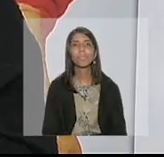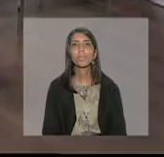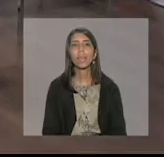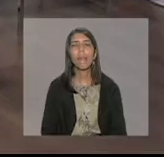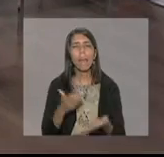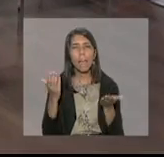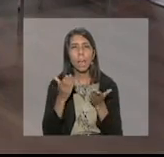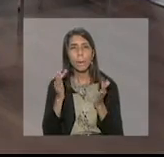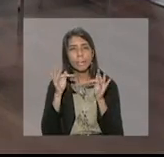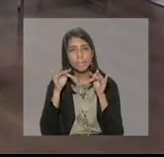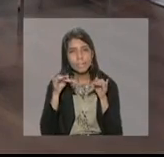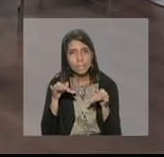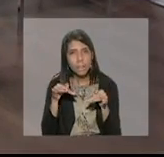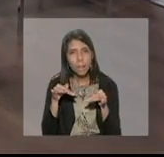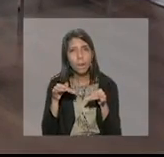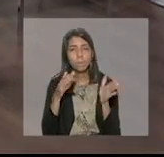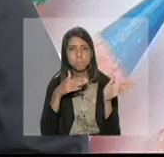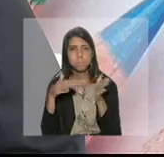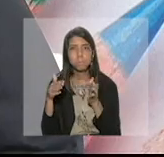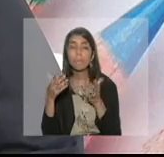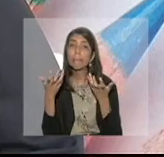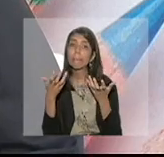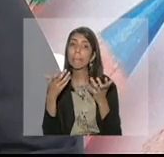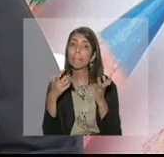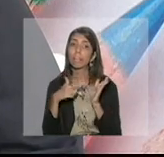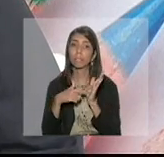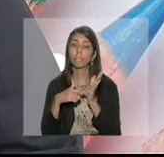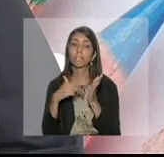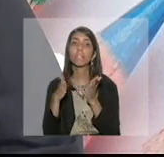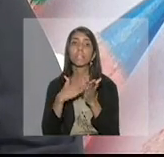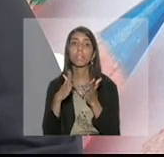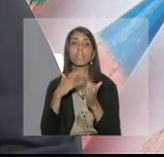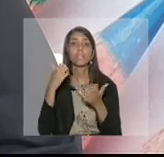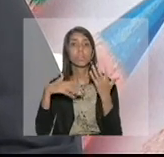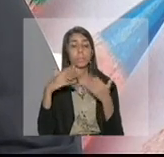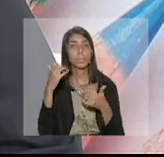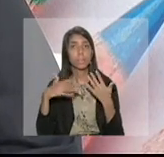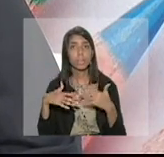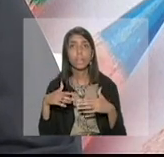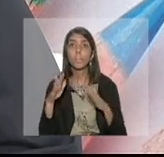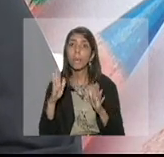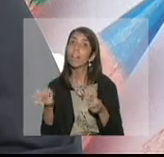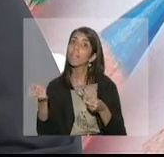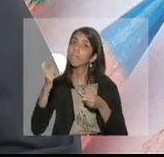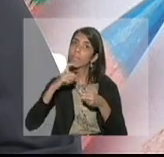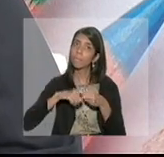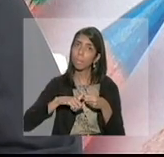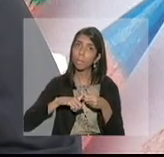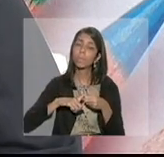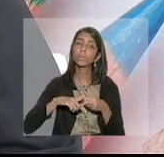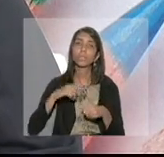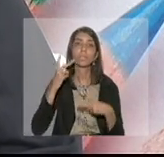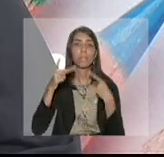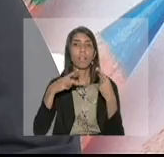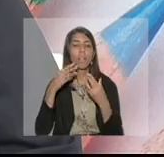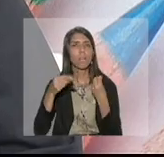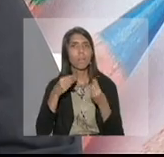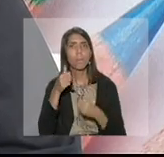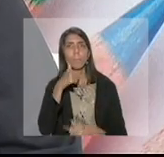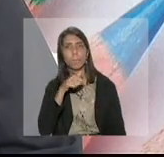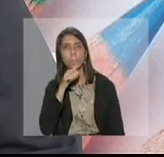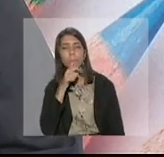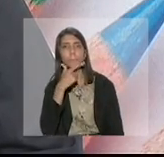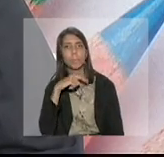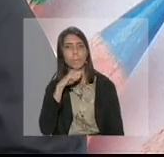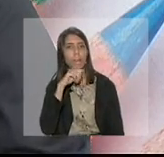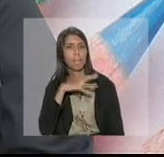isso. Tânia, a gente está no finalzinho desse bloco. Tem um livro que eu quero que você fale um pouquinho, mas eu quero que você volte aqui para a gente falar sobre a relação